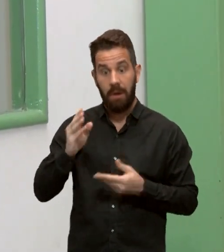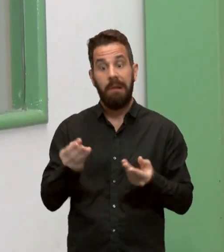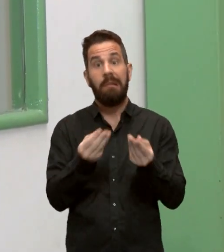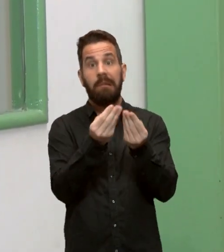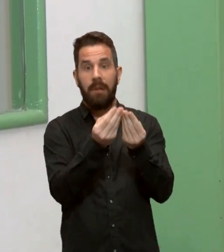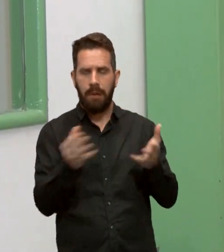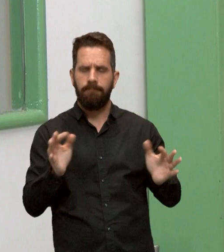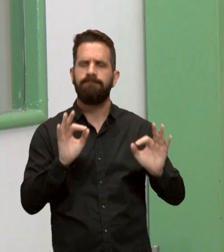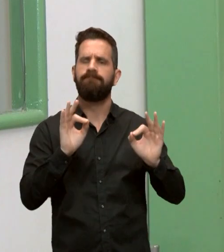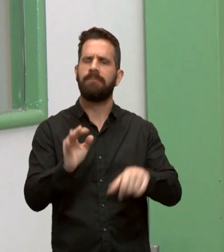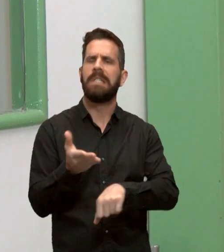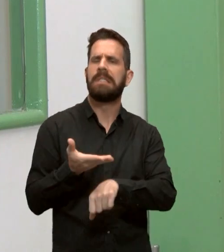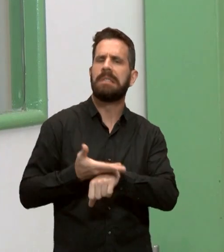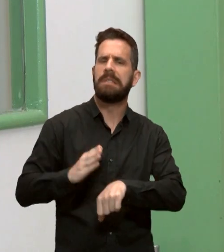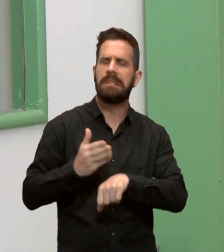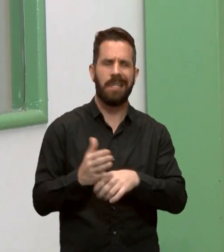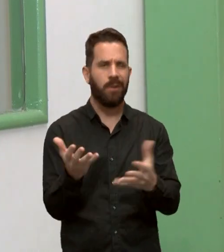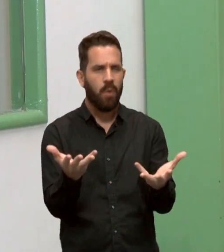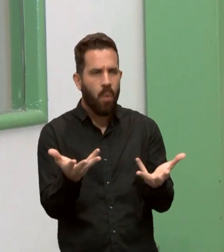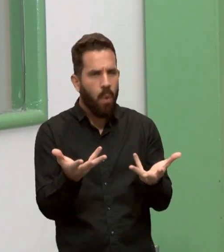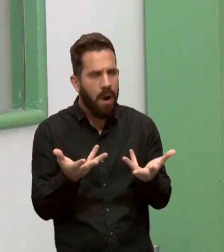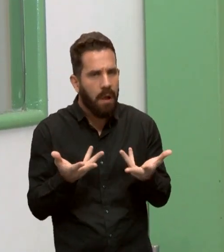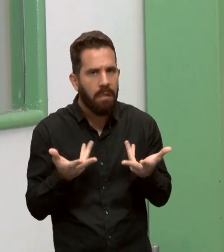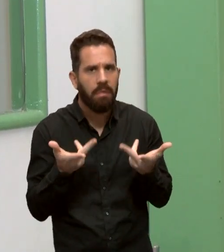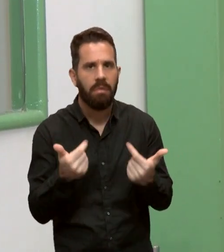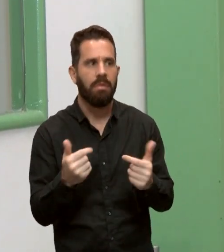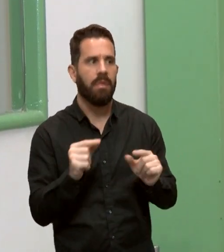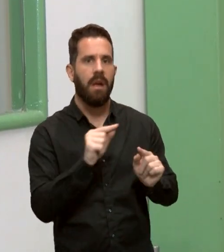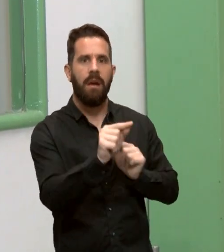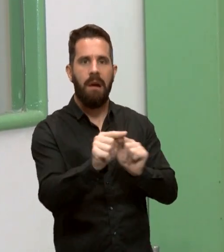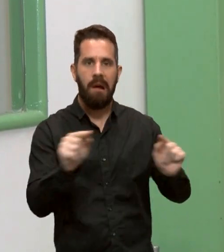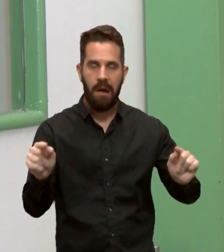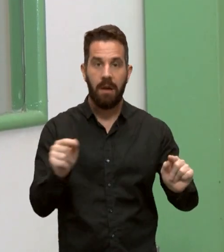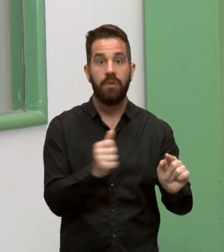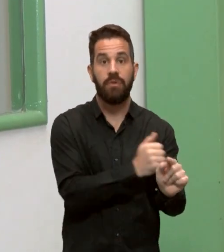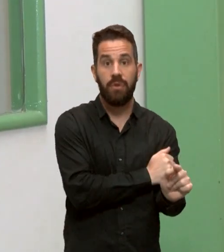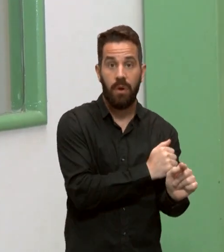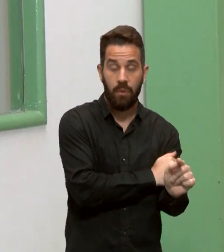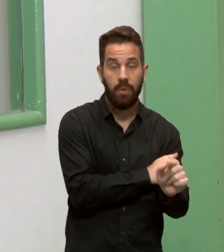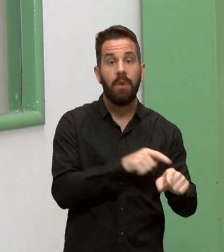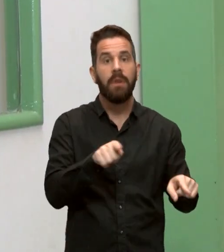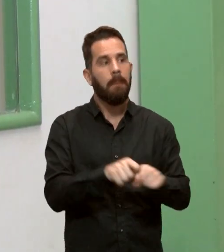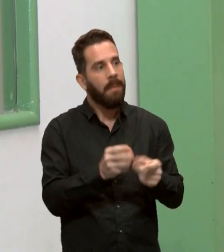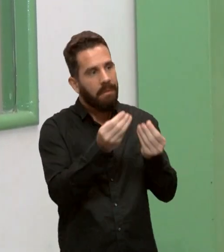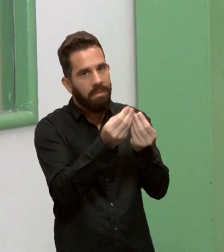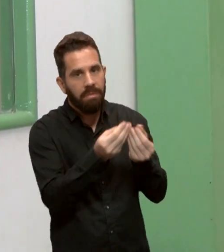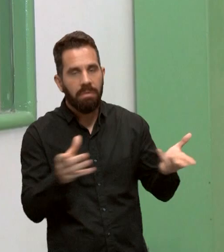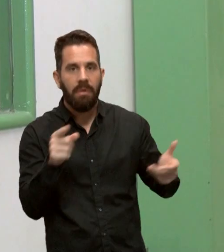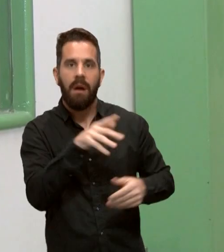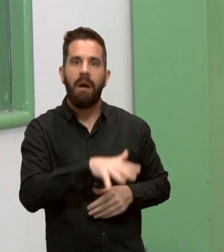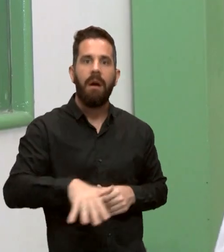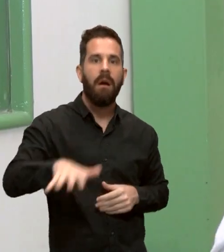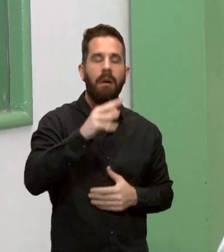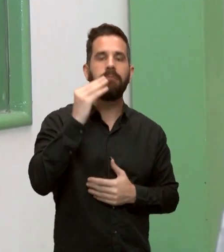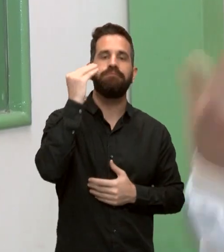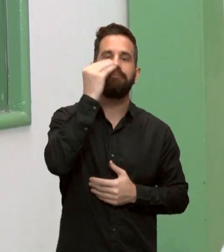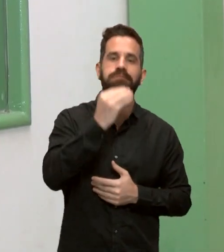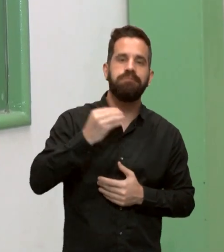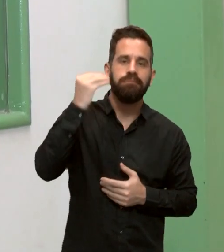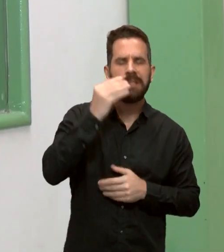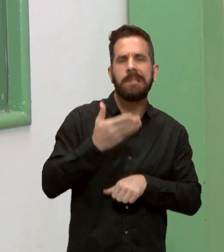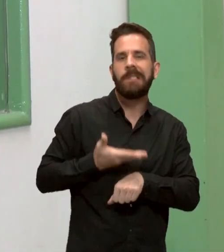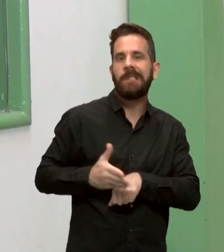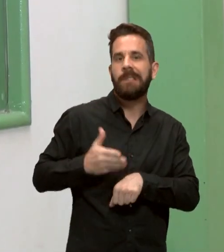de qualidade para os nossos alunos e propicia que os alunos possam vivenciar na prática todo